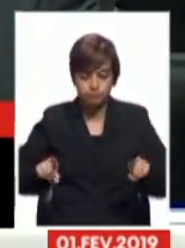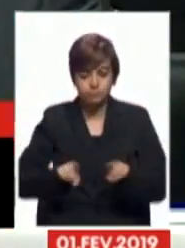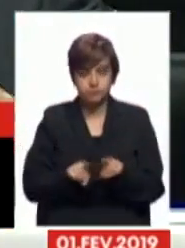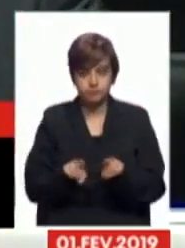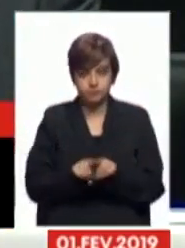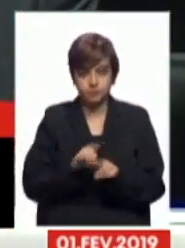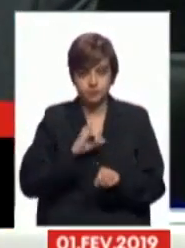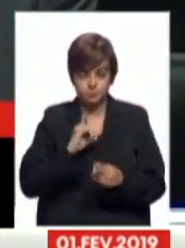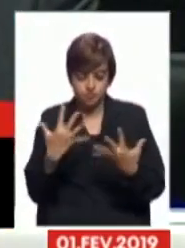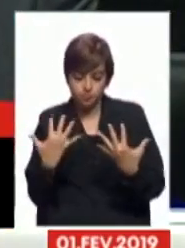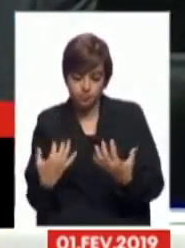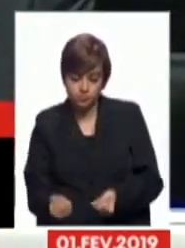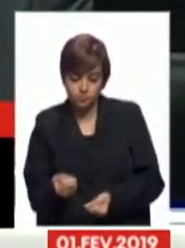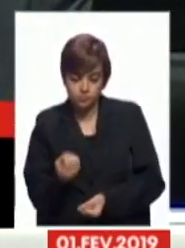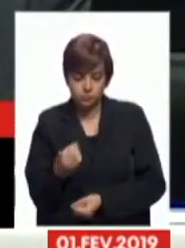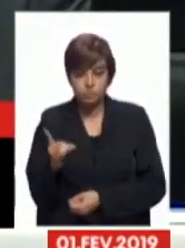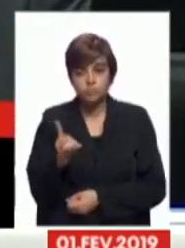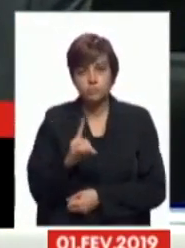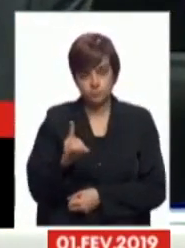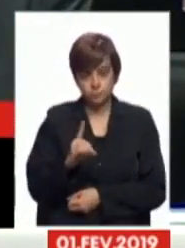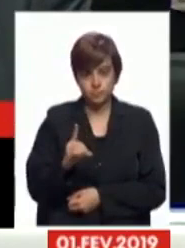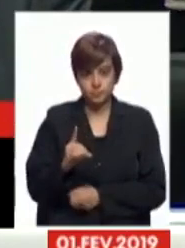se o voto foi computado.